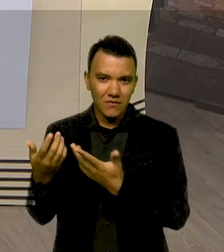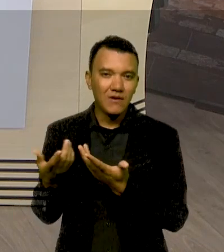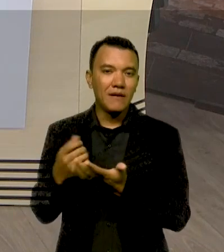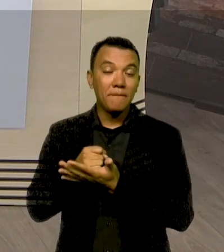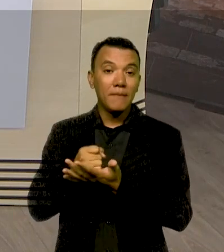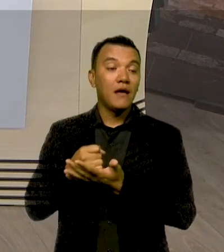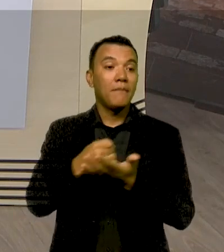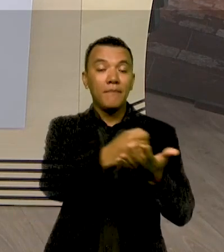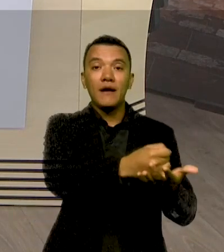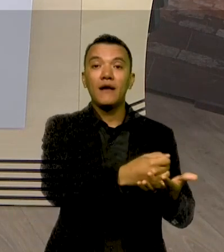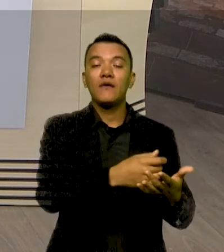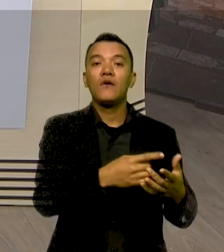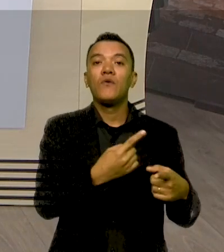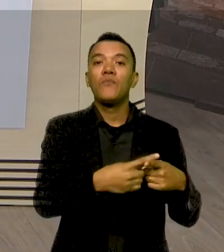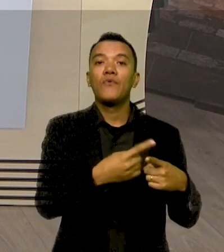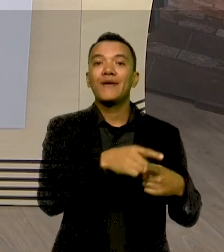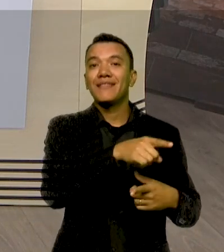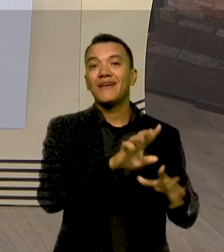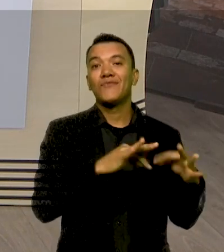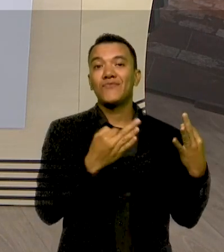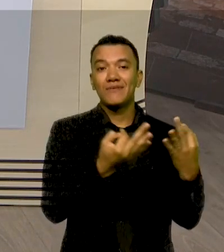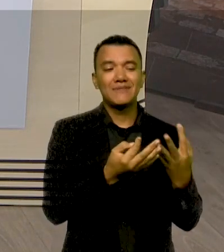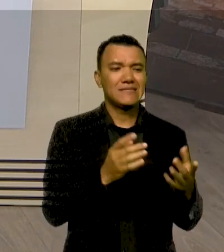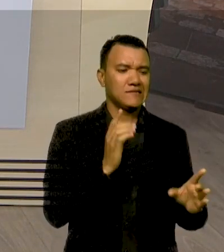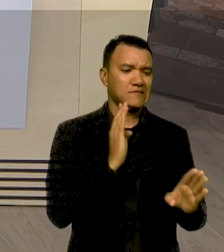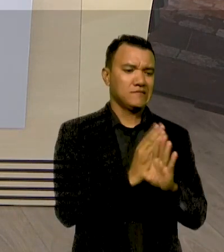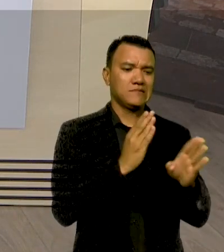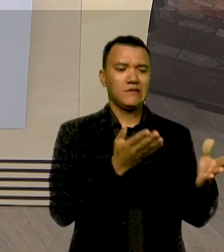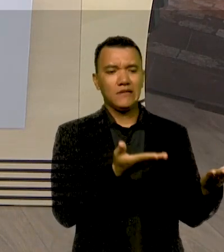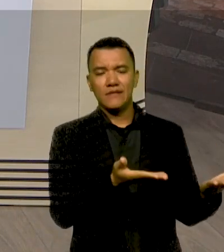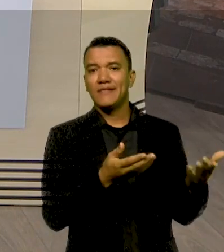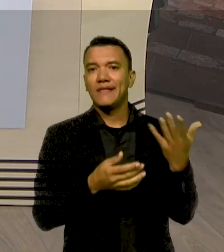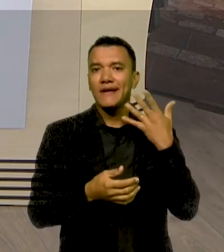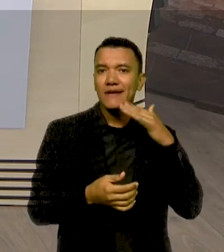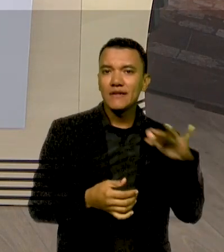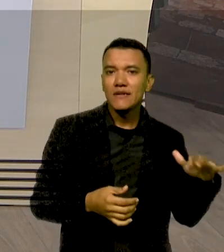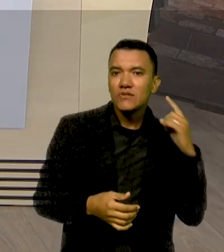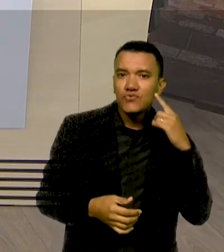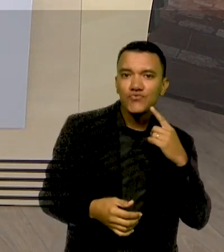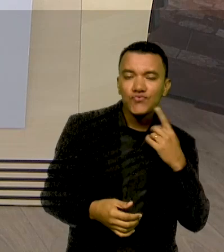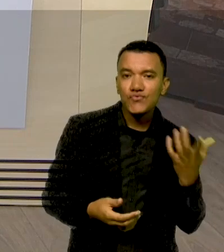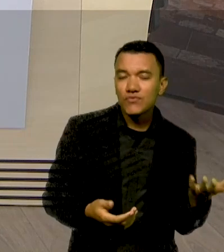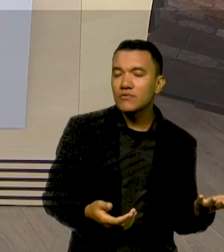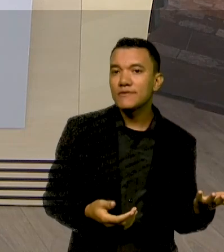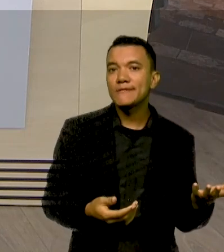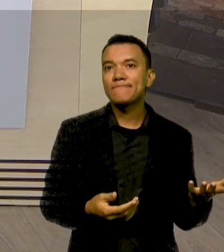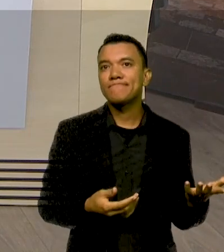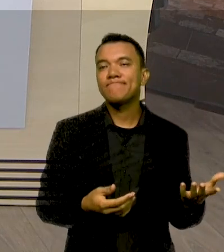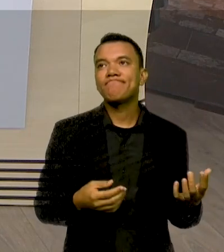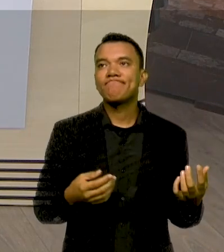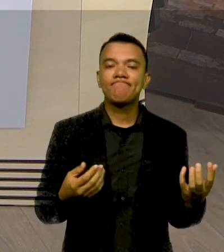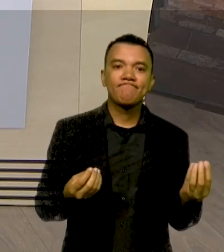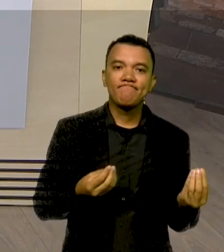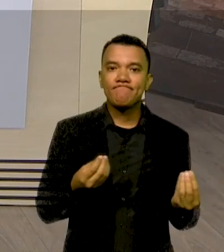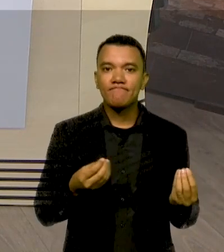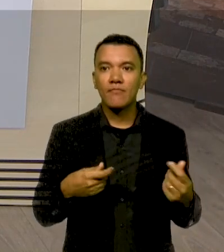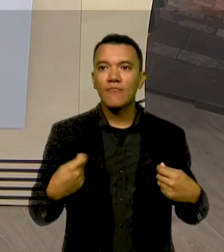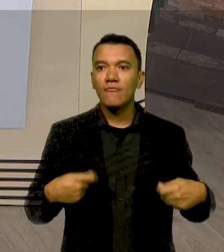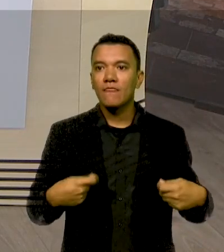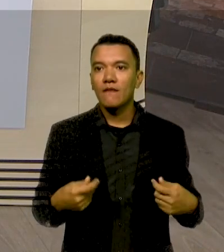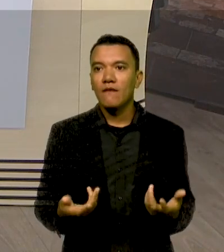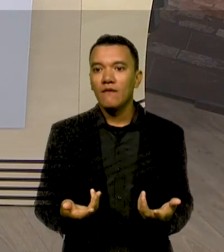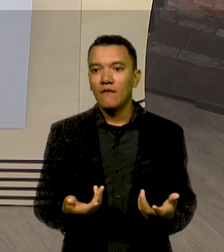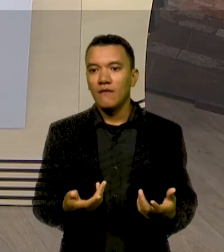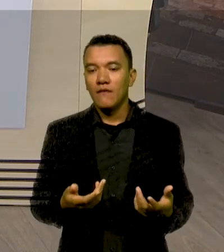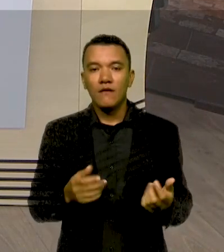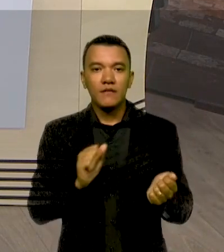a família que descobre que tem um filho com deficiência, especialmente a surdez, que requer toda uma condição, toda